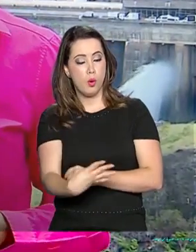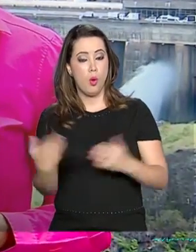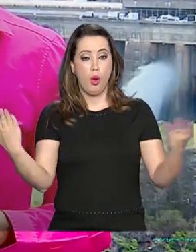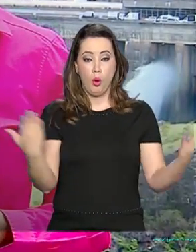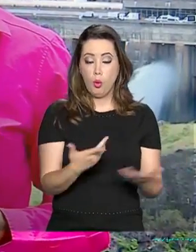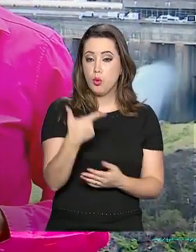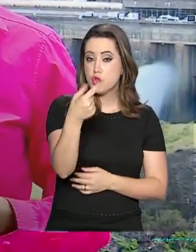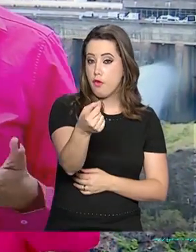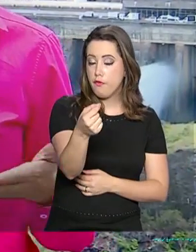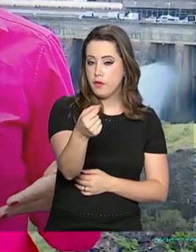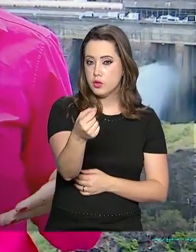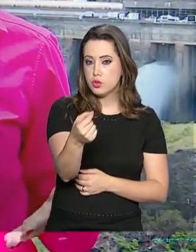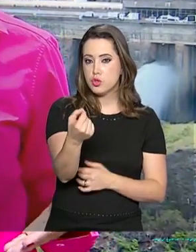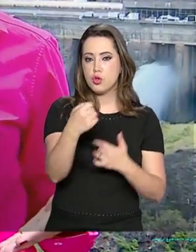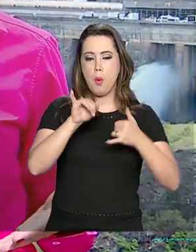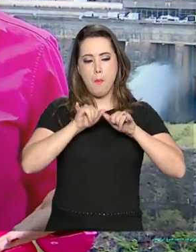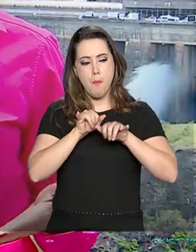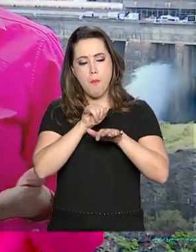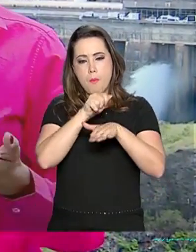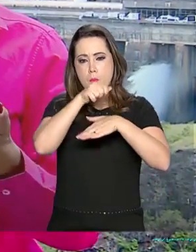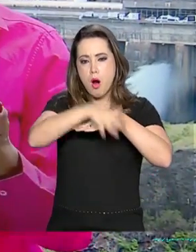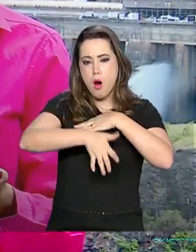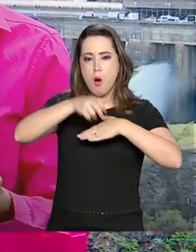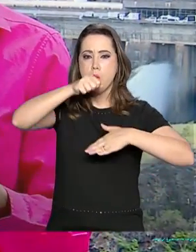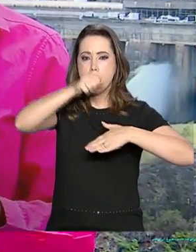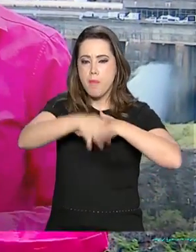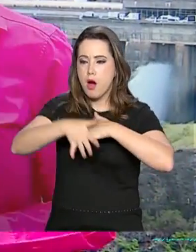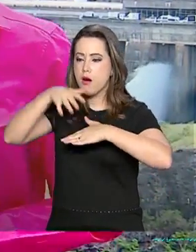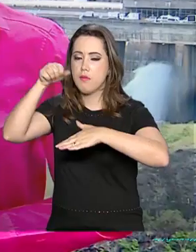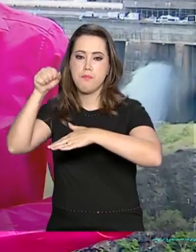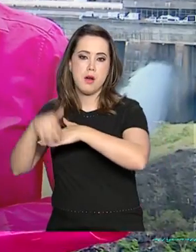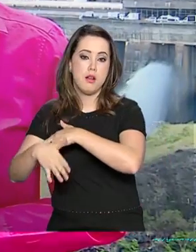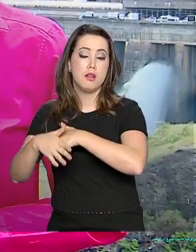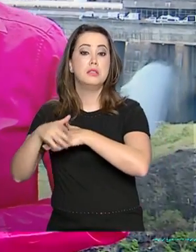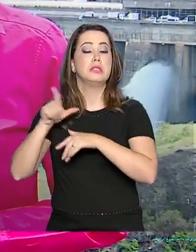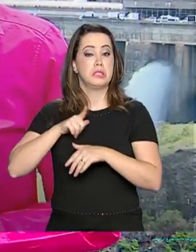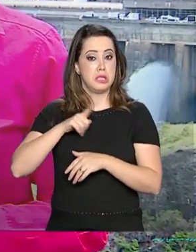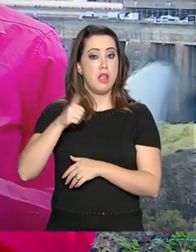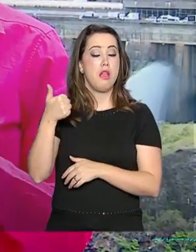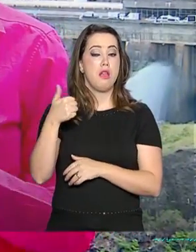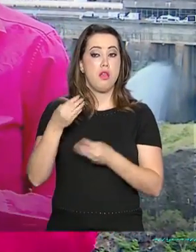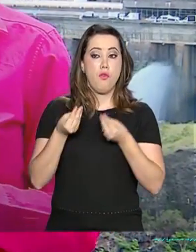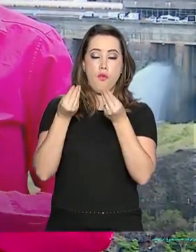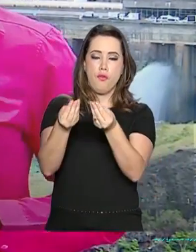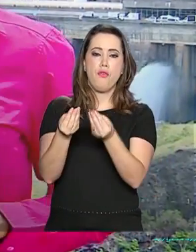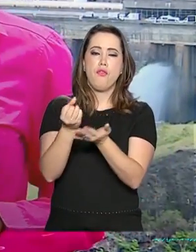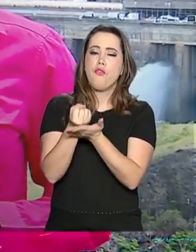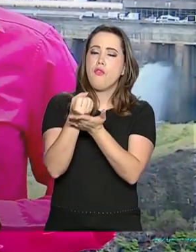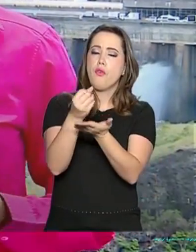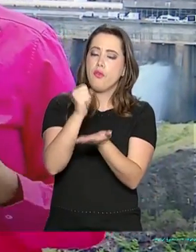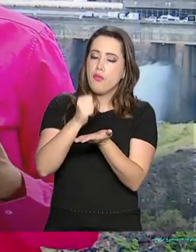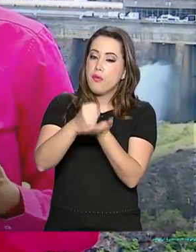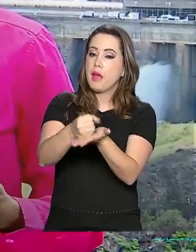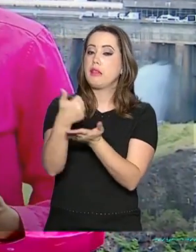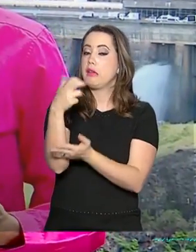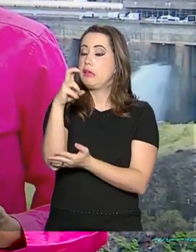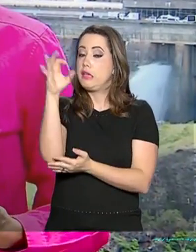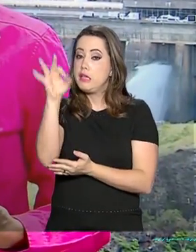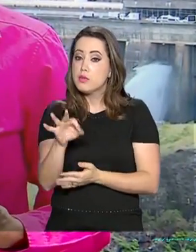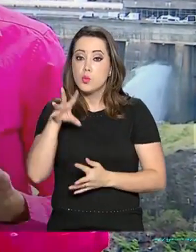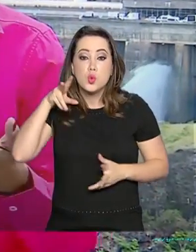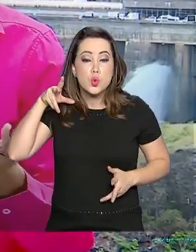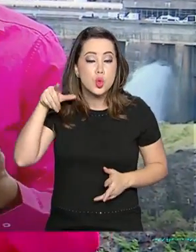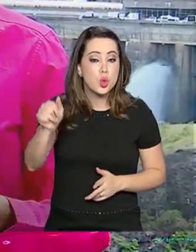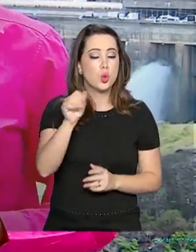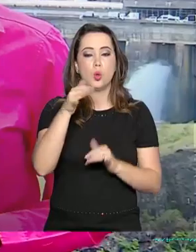com 20 geradoras, ela é responsável por 15% de toda a energia consumida no Brasil e 90